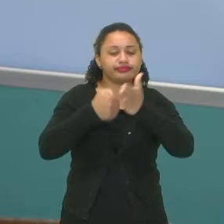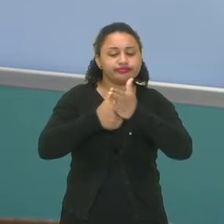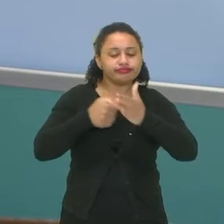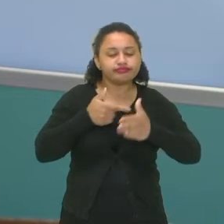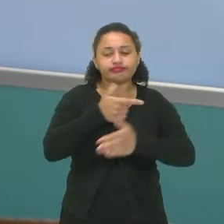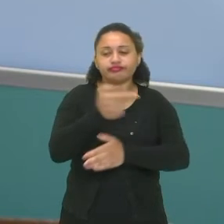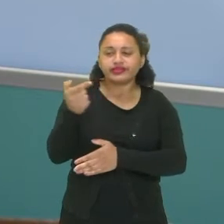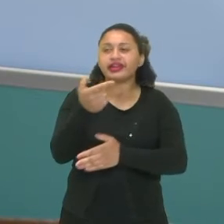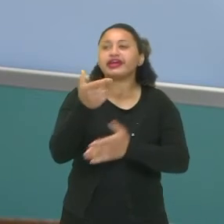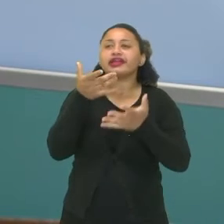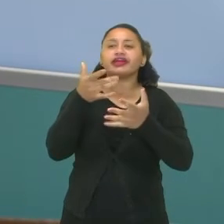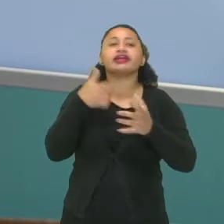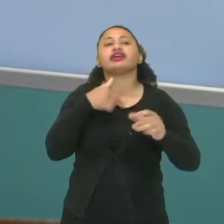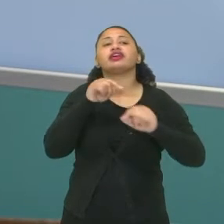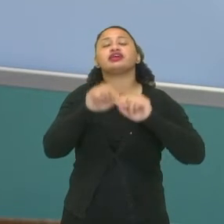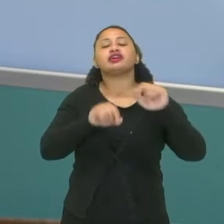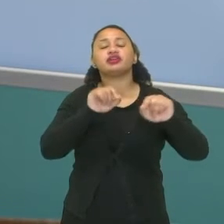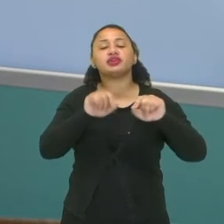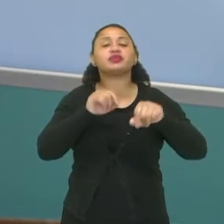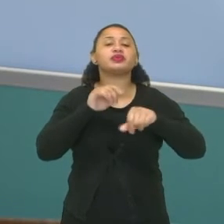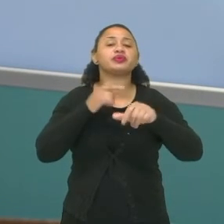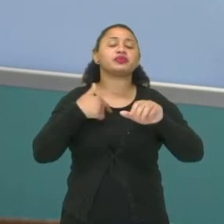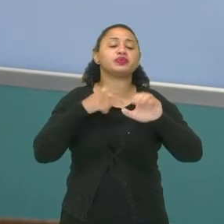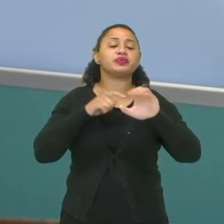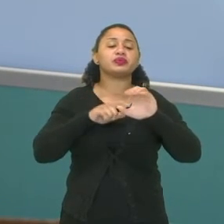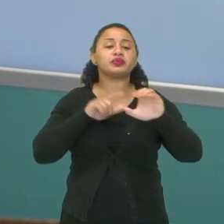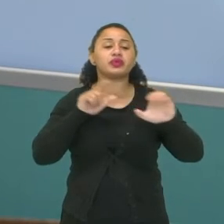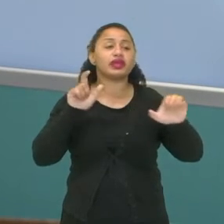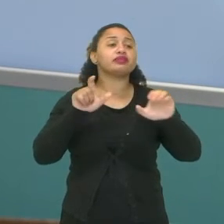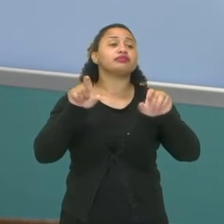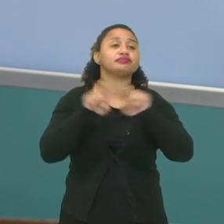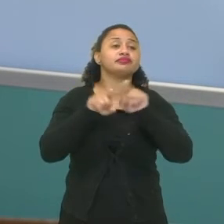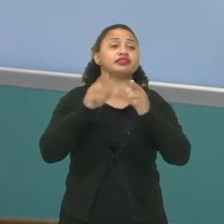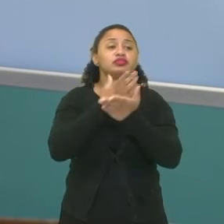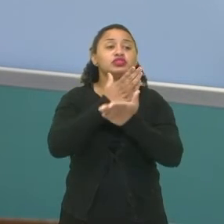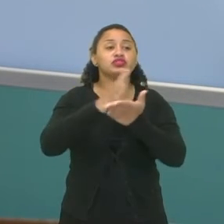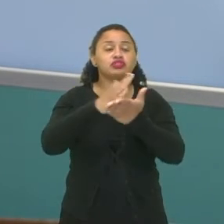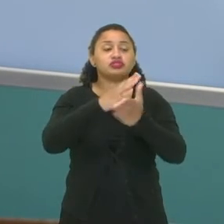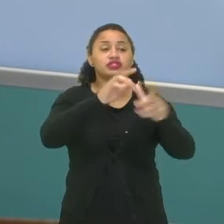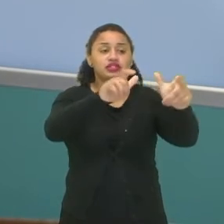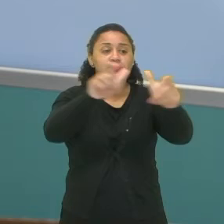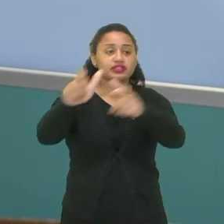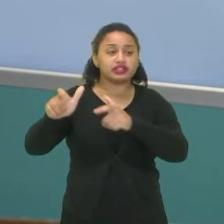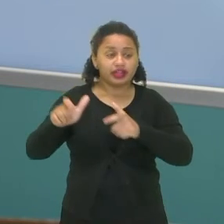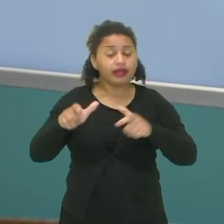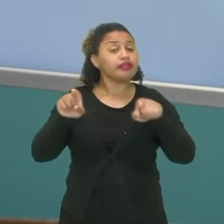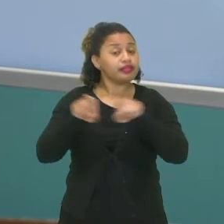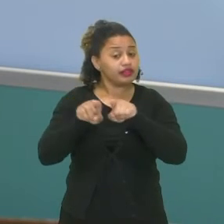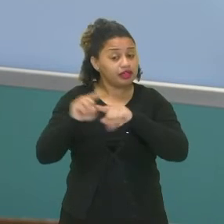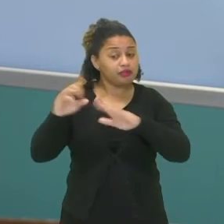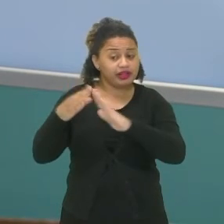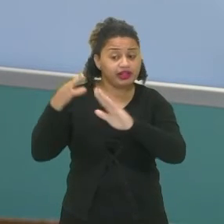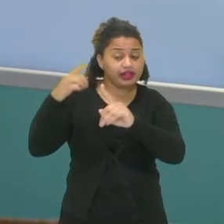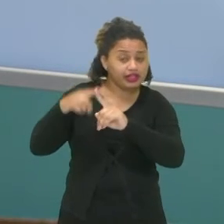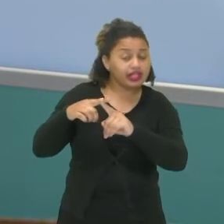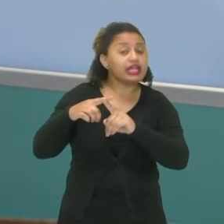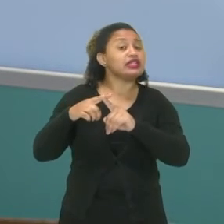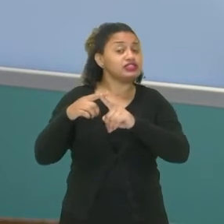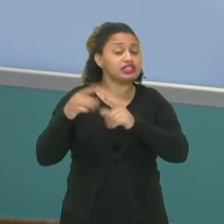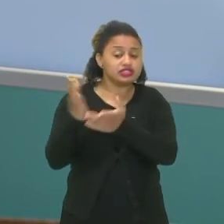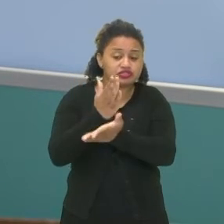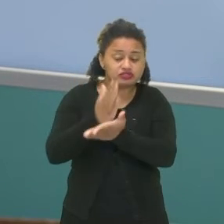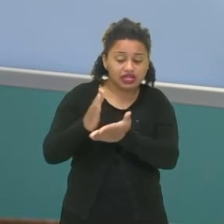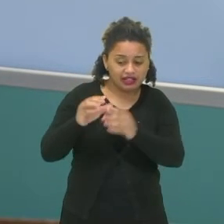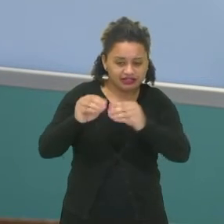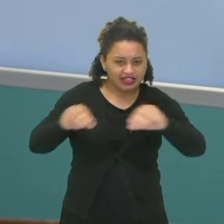por independência e divisão de terras, inclusive as terras da igreja, entre as pessoas mais pobres,